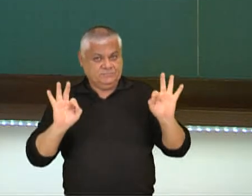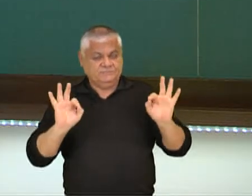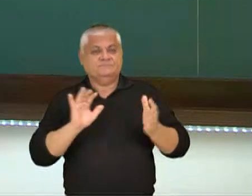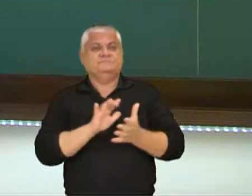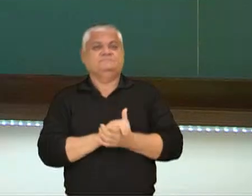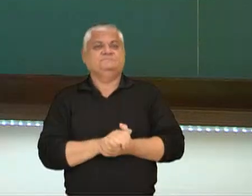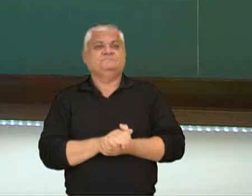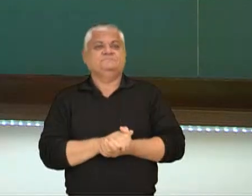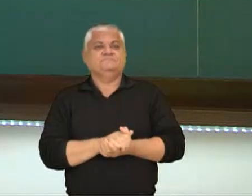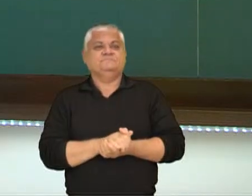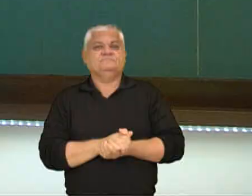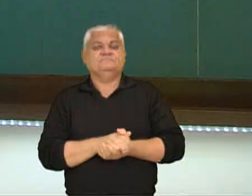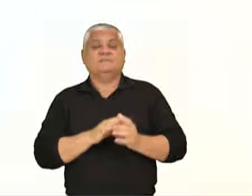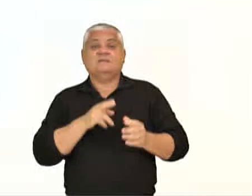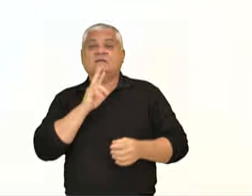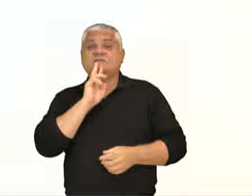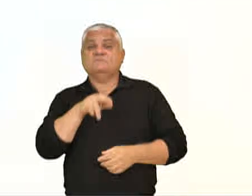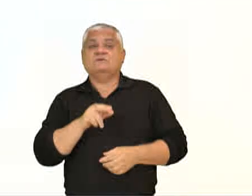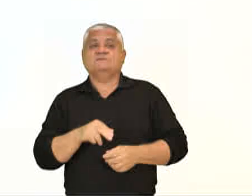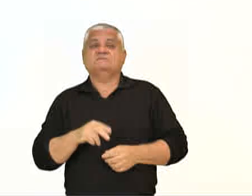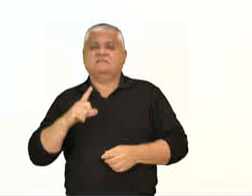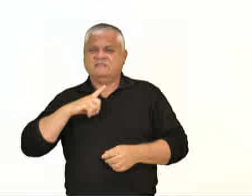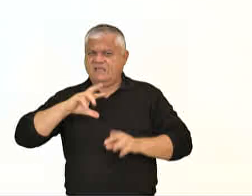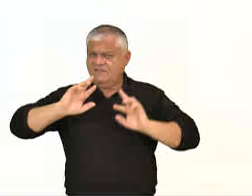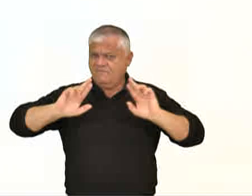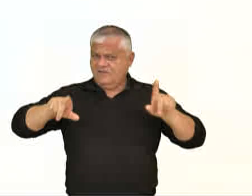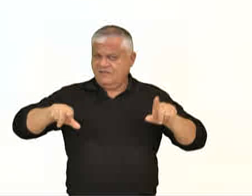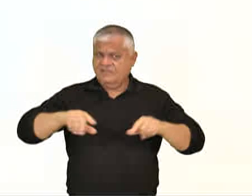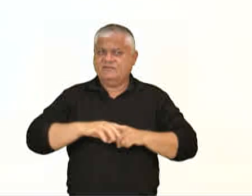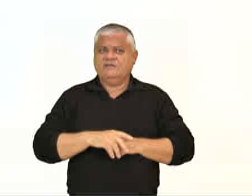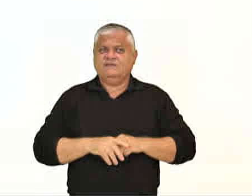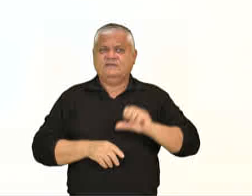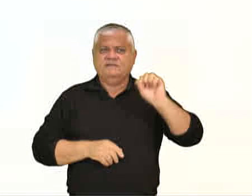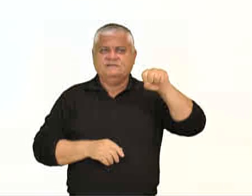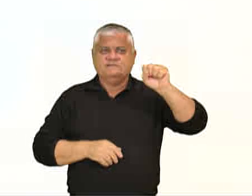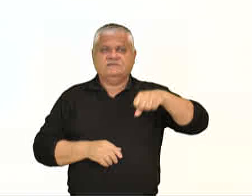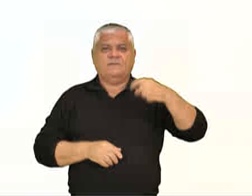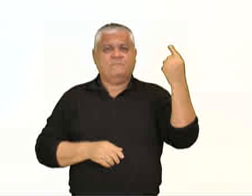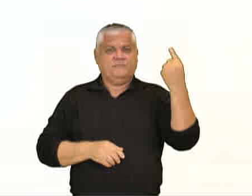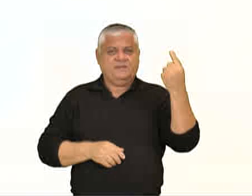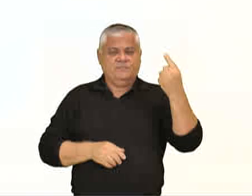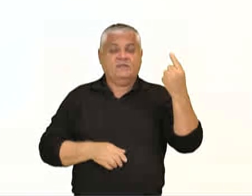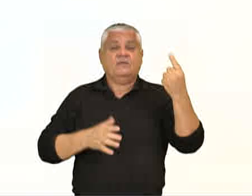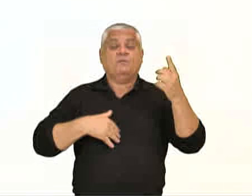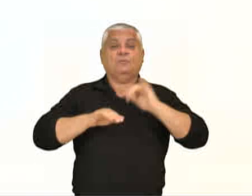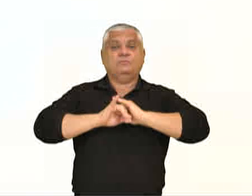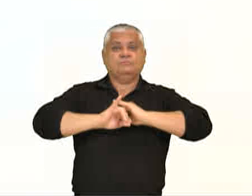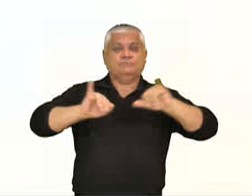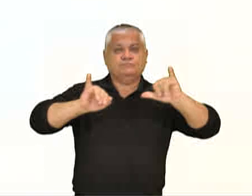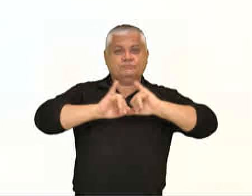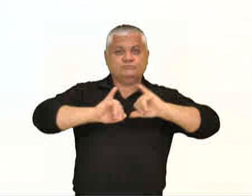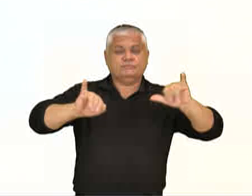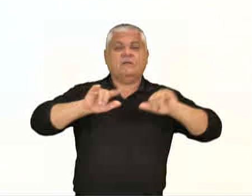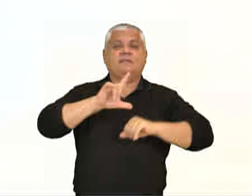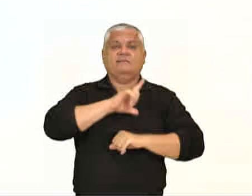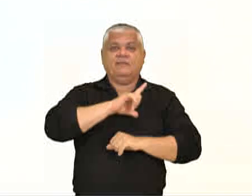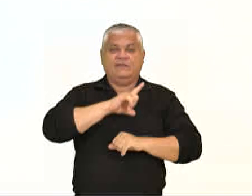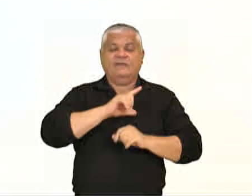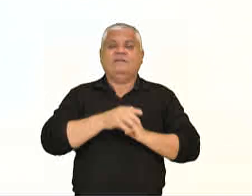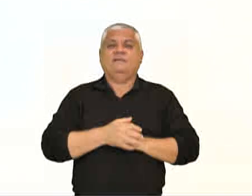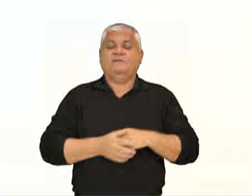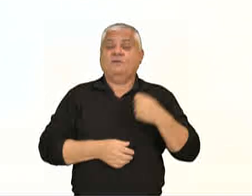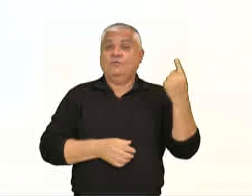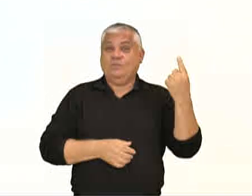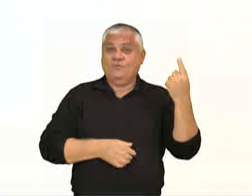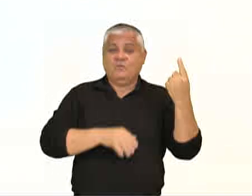das pessoas. Temos diferenças? Então, nós temos. No primeiro nós temos uma notícia. No primeiro, a